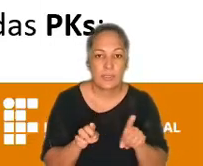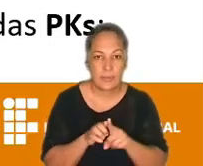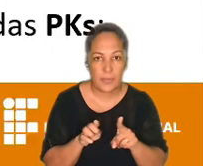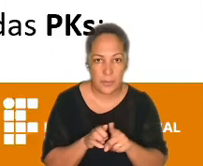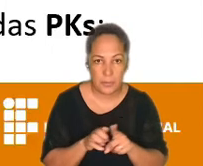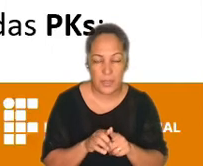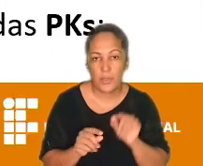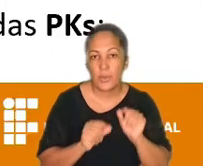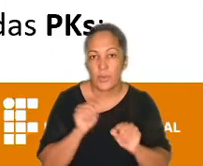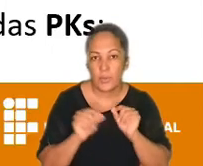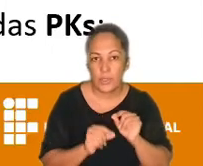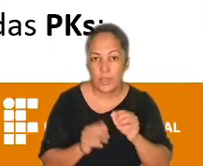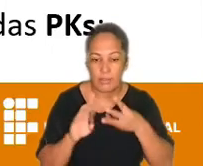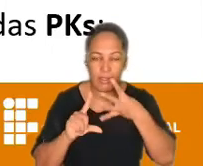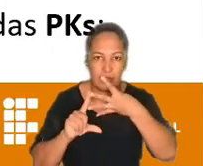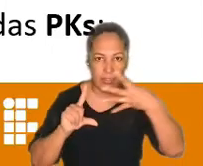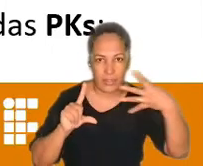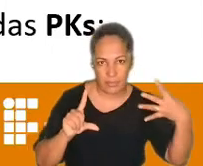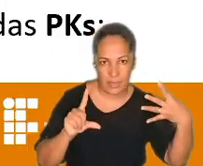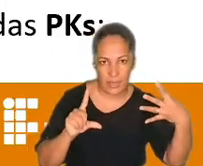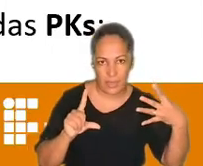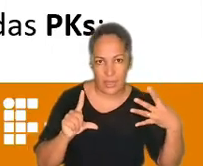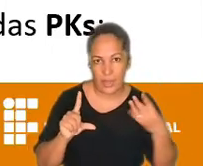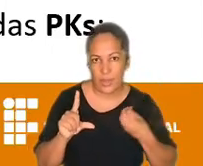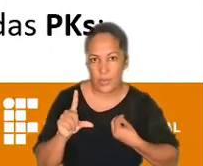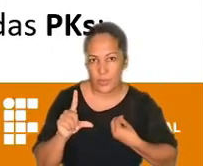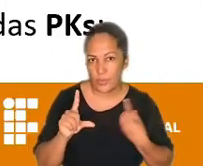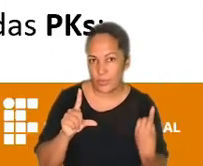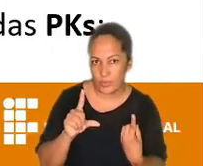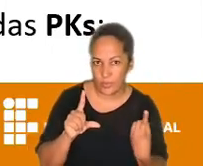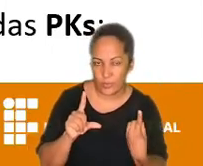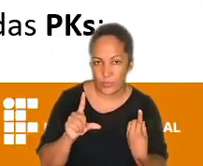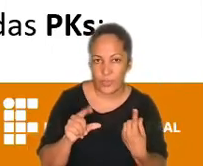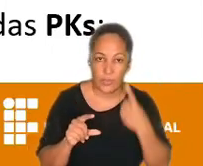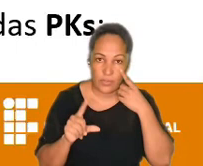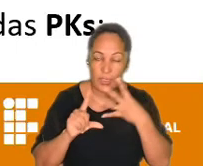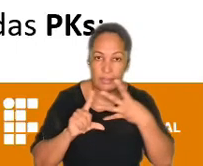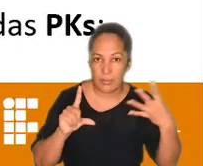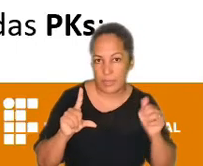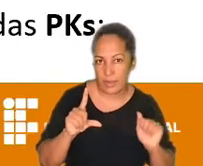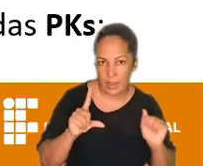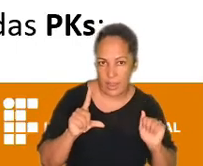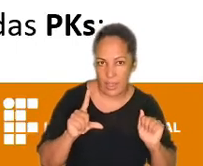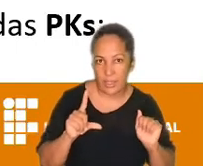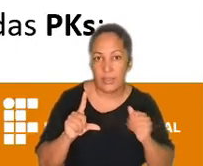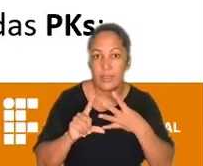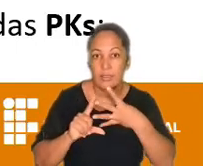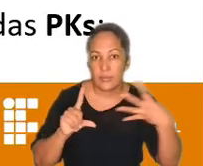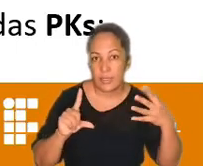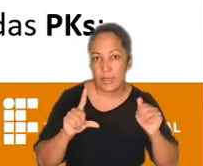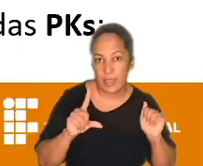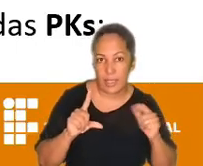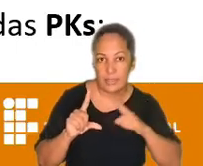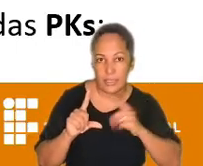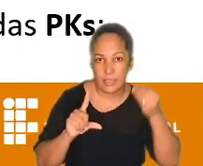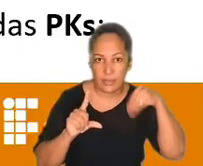da tabela com a cardinalidade 1. Então, aqui falamos que eu tenho a tabela A está com N e a tabela B que está